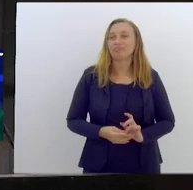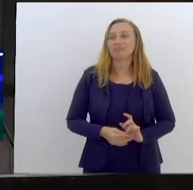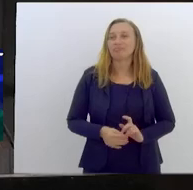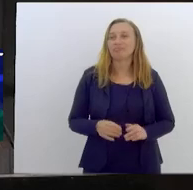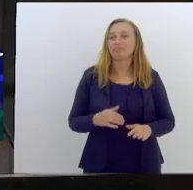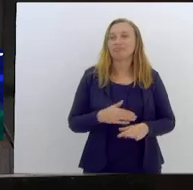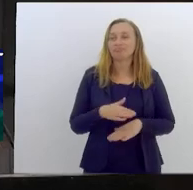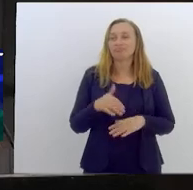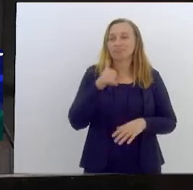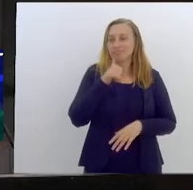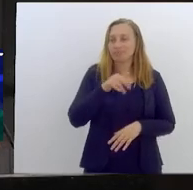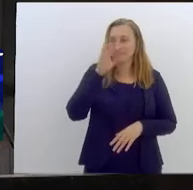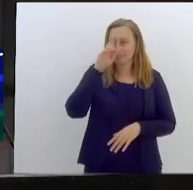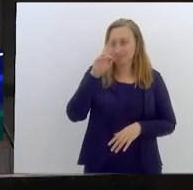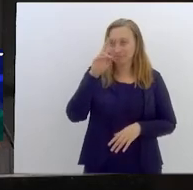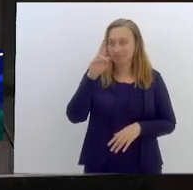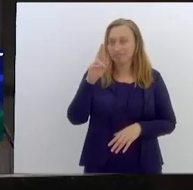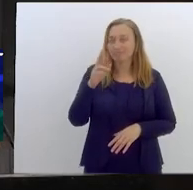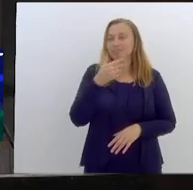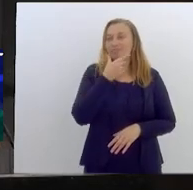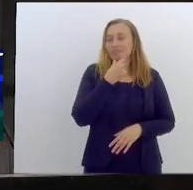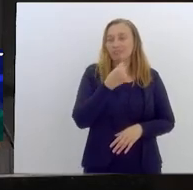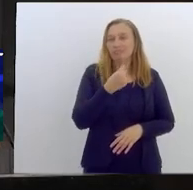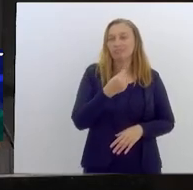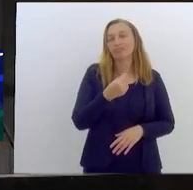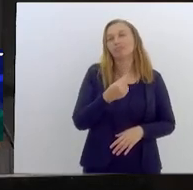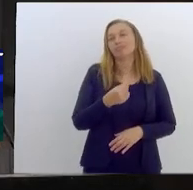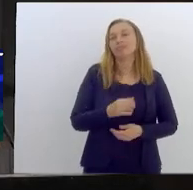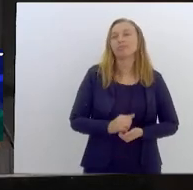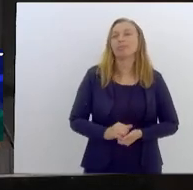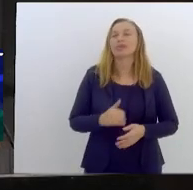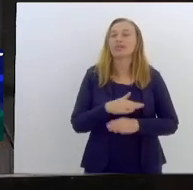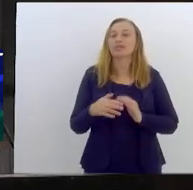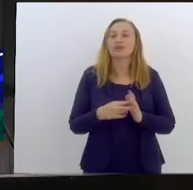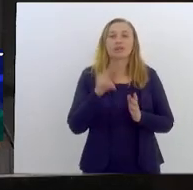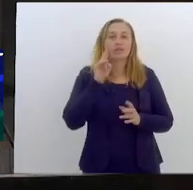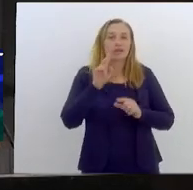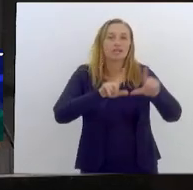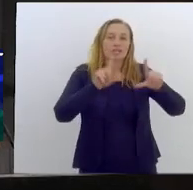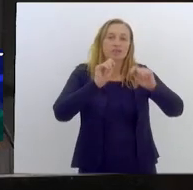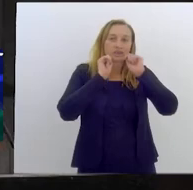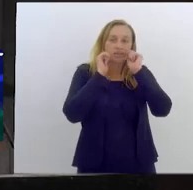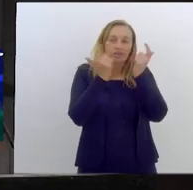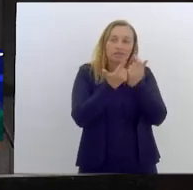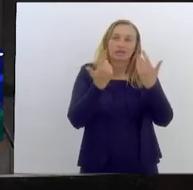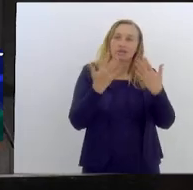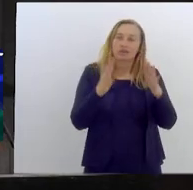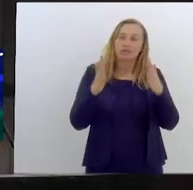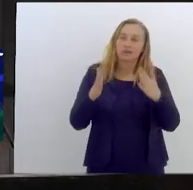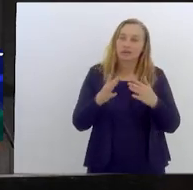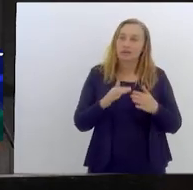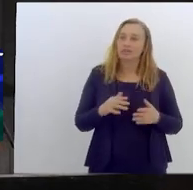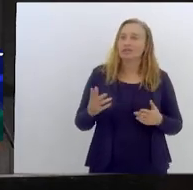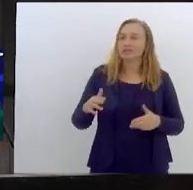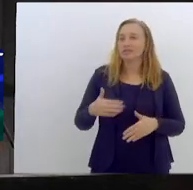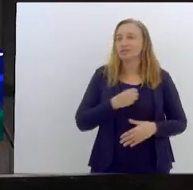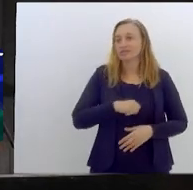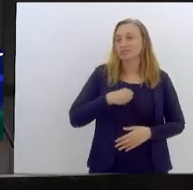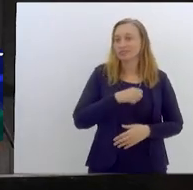e senhores, a todos que me assistem na TV Alerge, saudade de ocupar essa